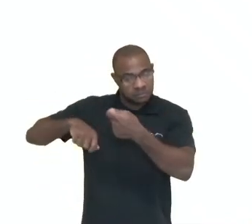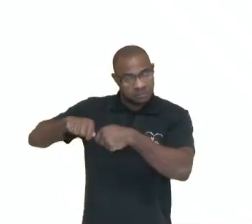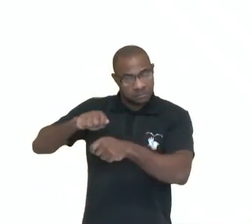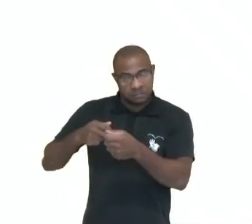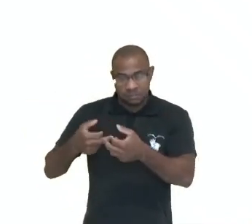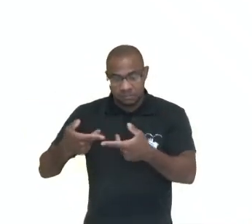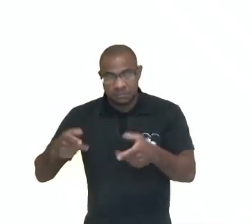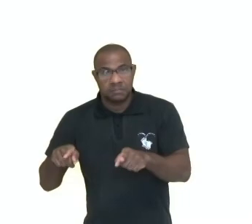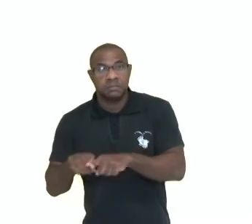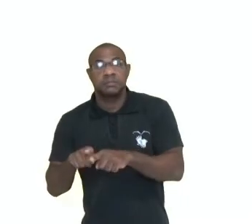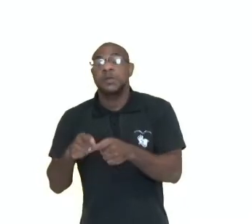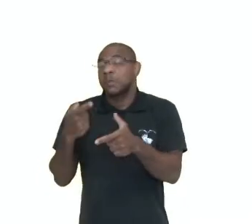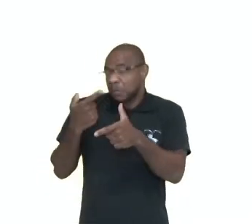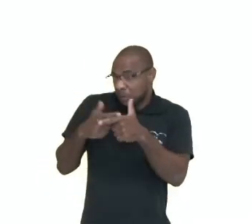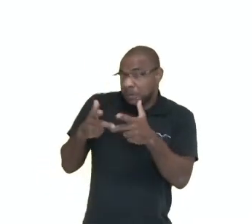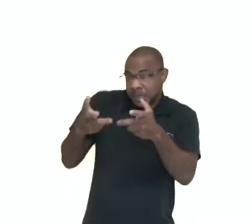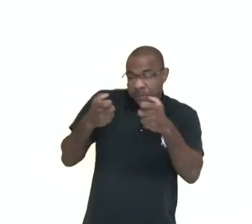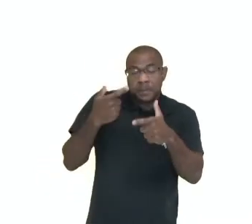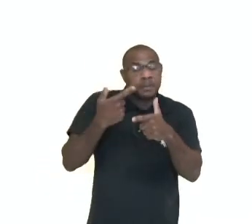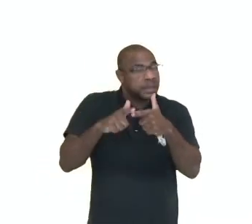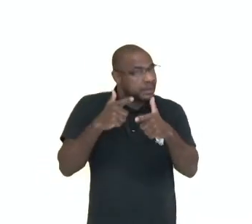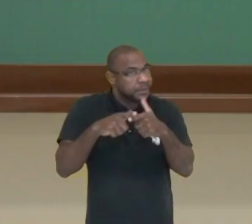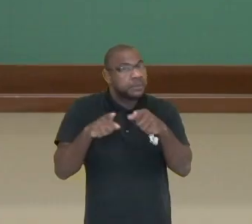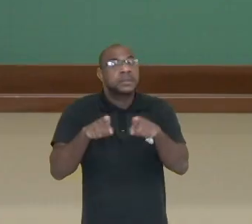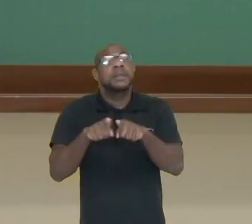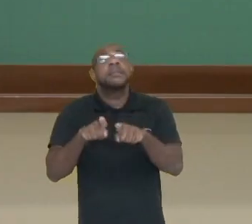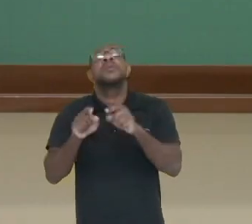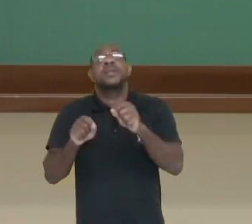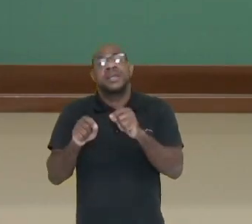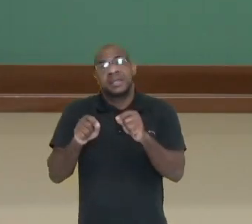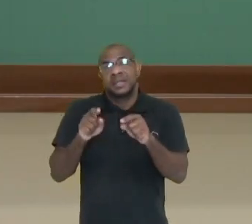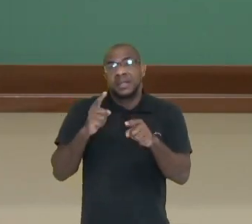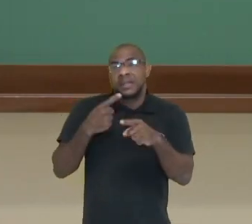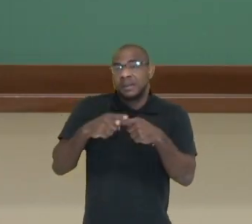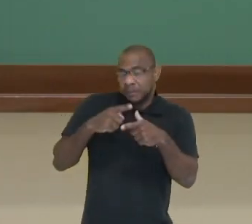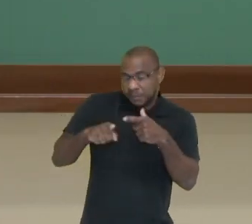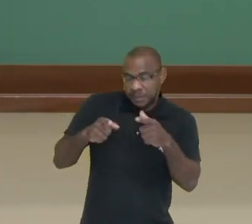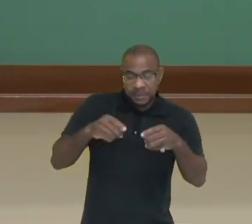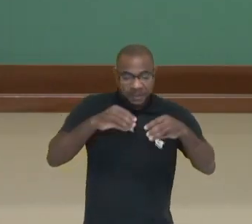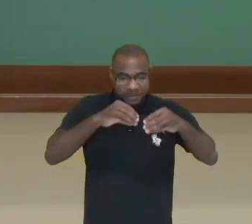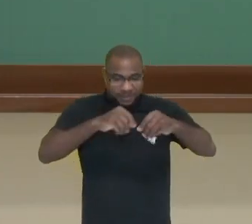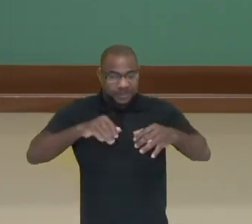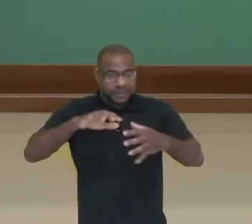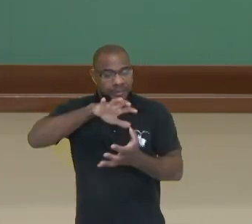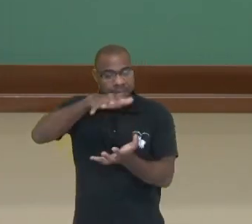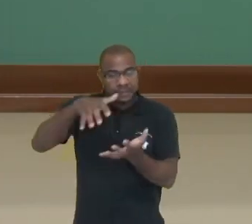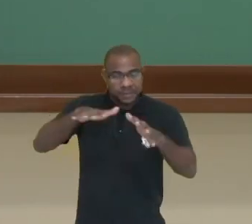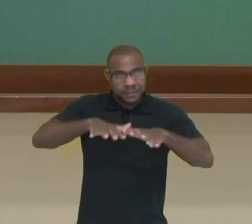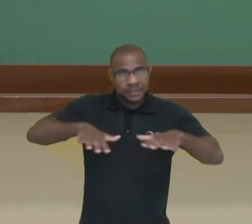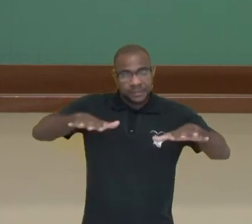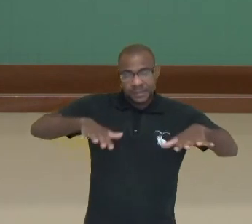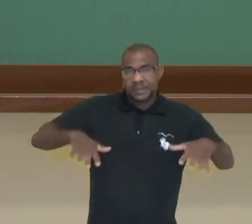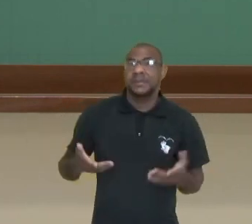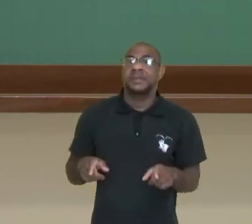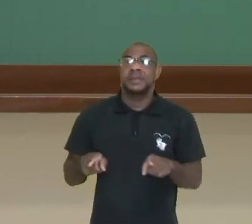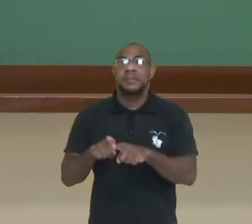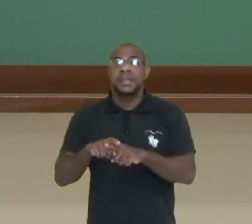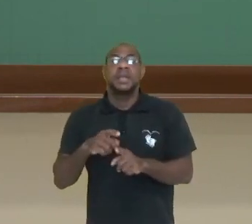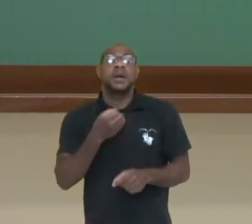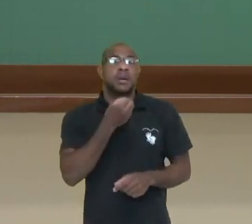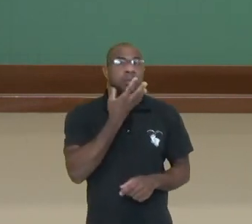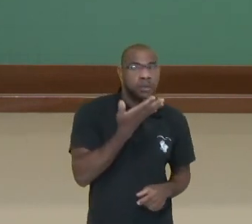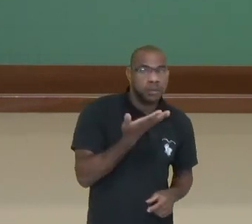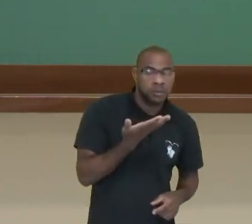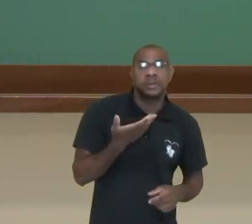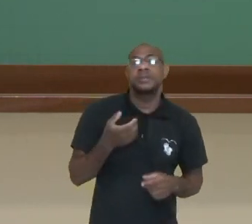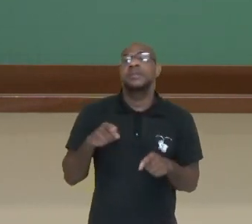os impactos ambientais e vimos pontos negativos e positivos dentro dessa área. E com isso, eu espero